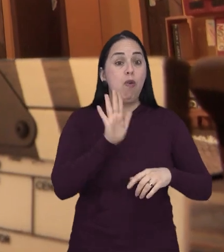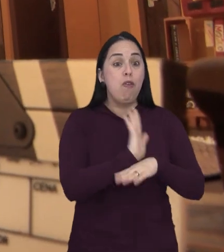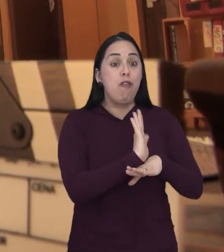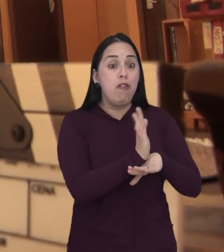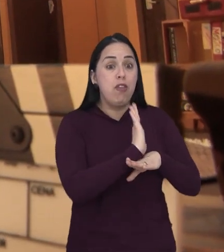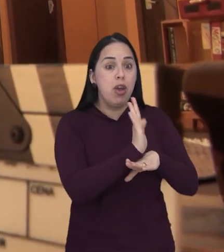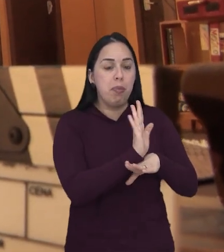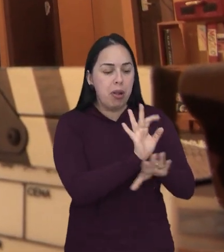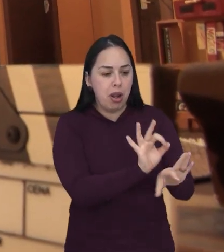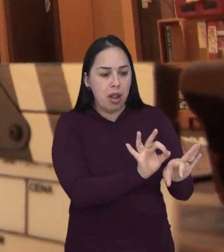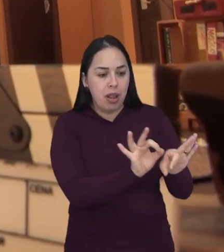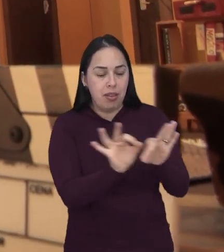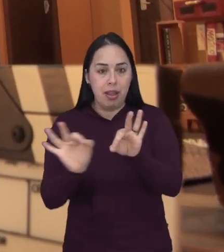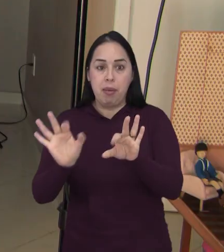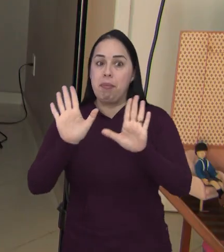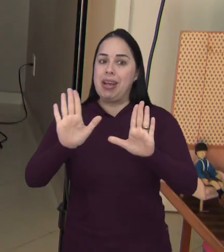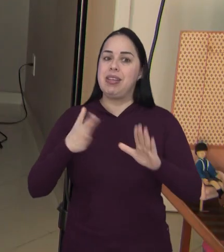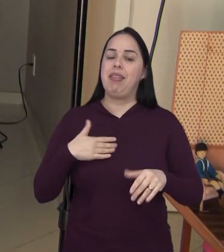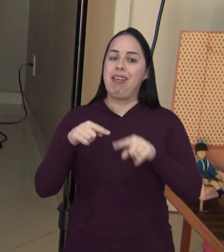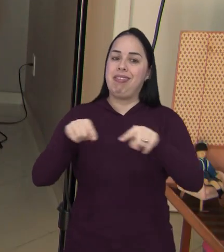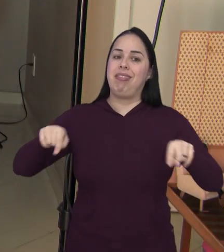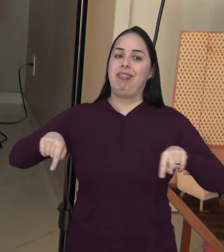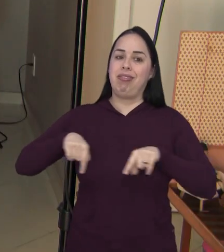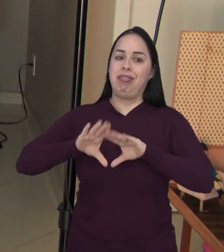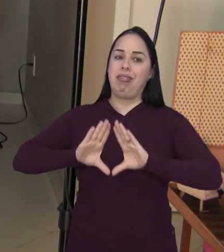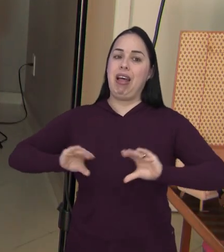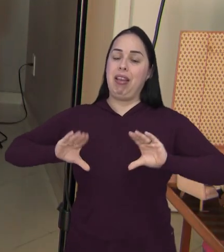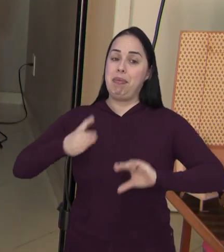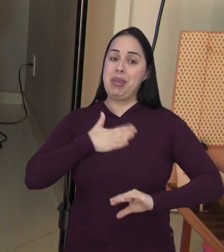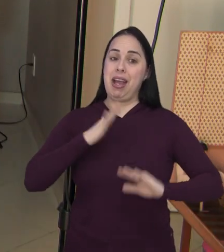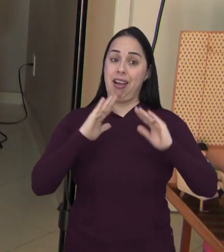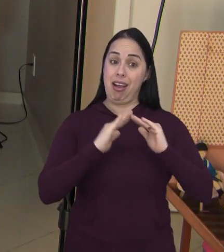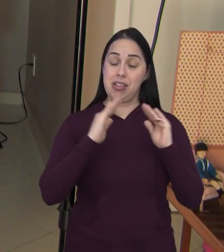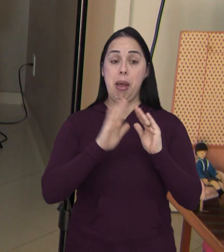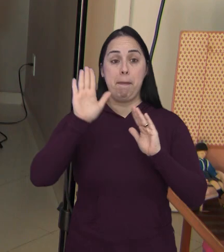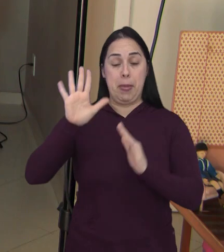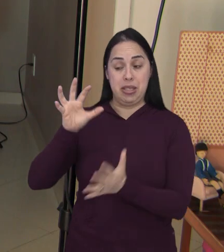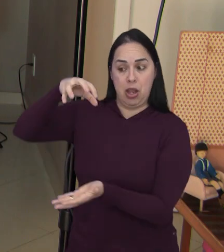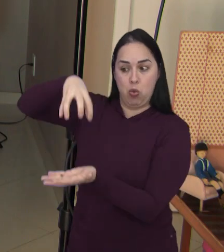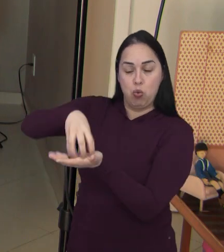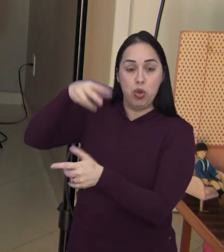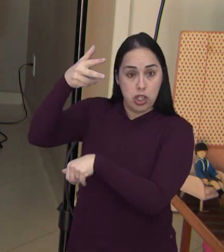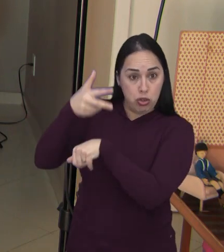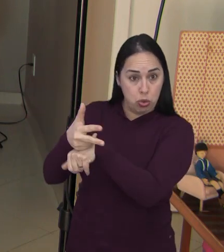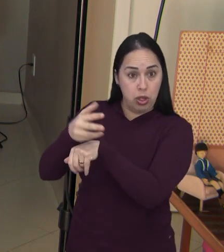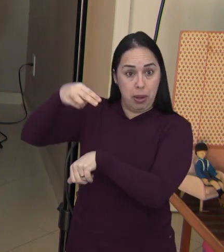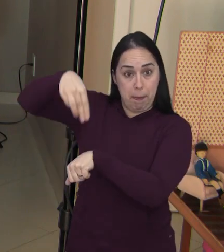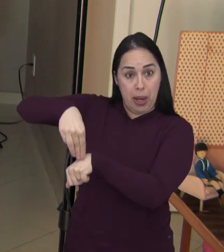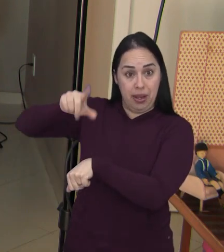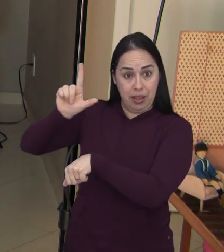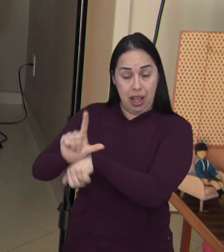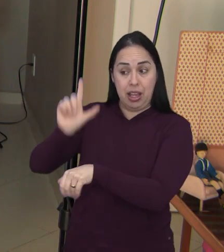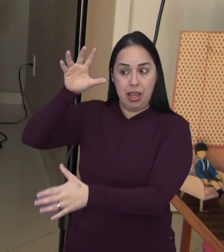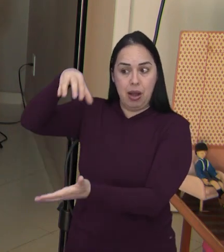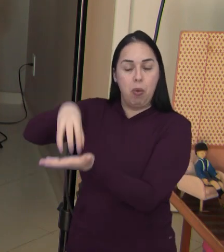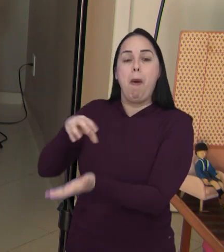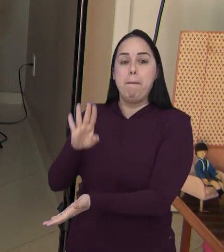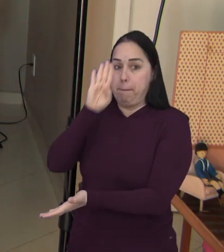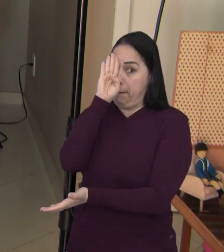aqui, na sala da minha casa, mas a gente na verdade tem um estúdio em Monteiro Lobato, no bairro do Souza, que é onde é a nossa